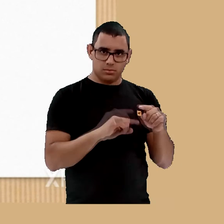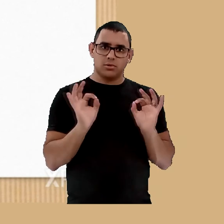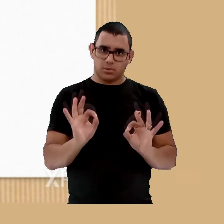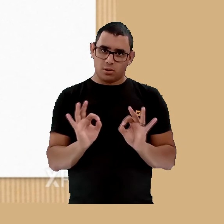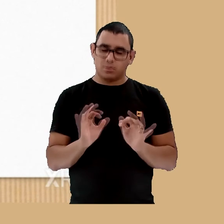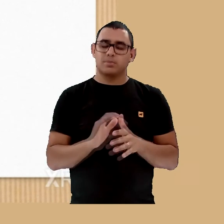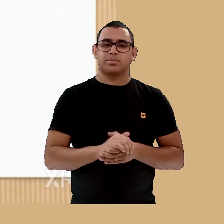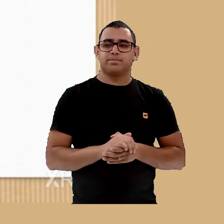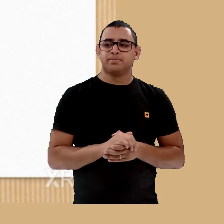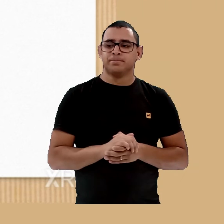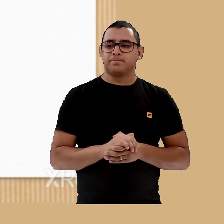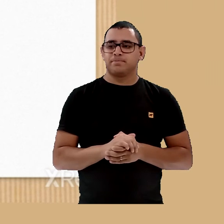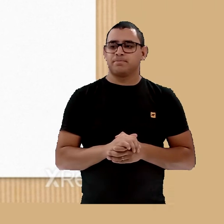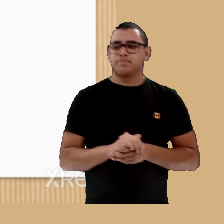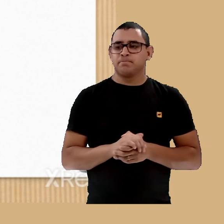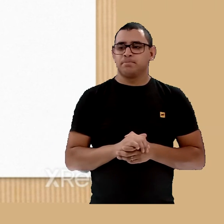latente.